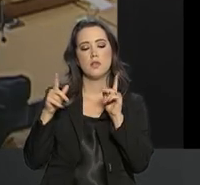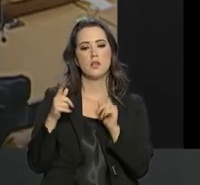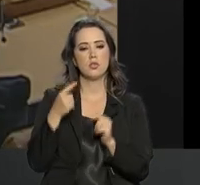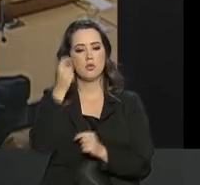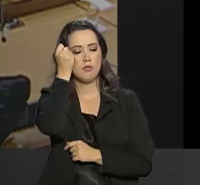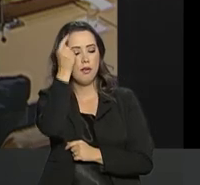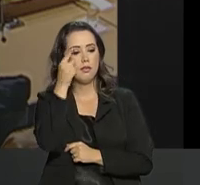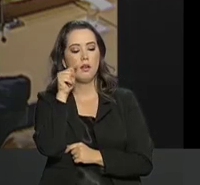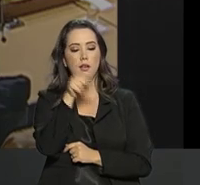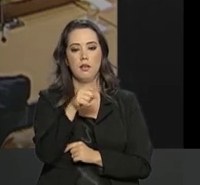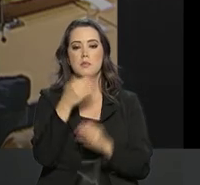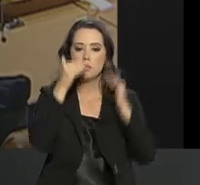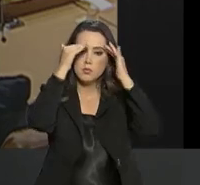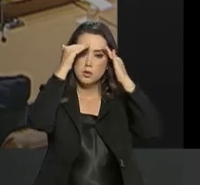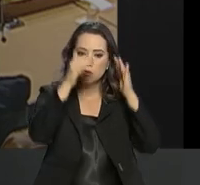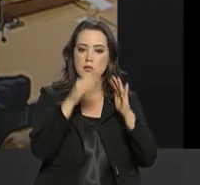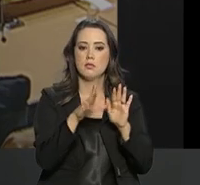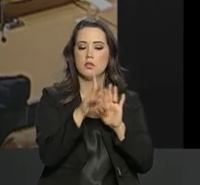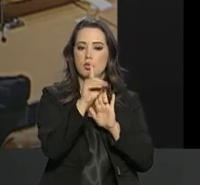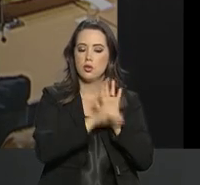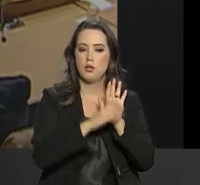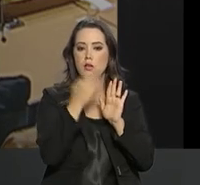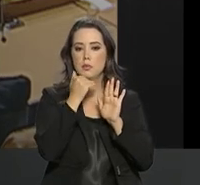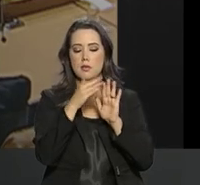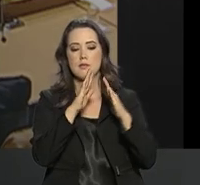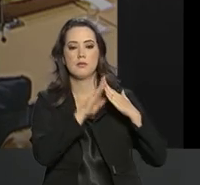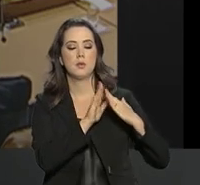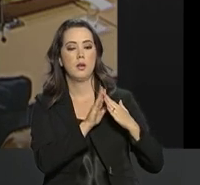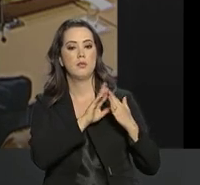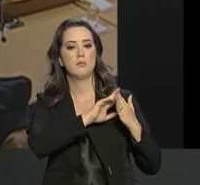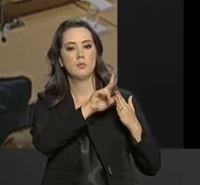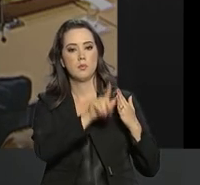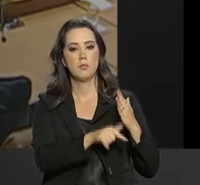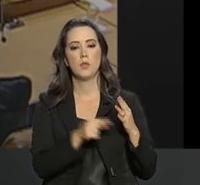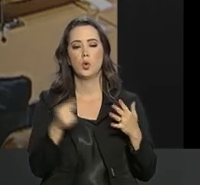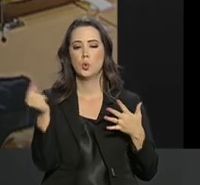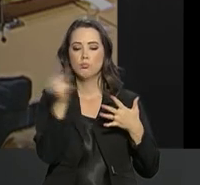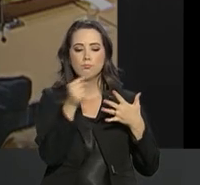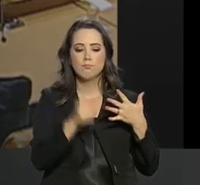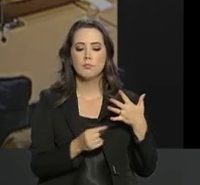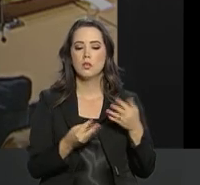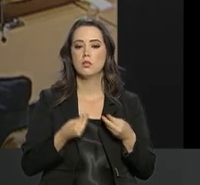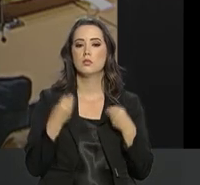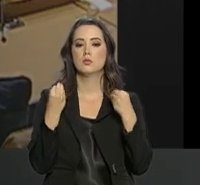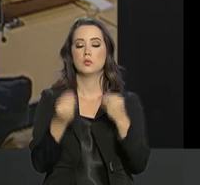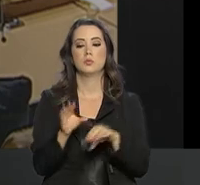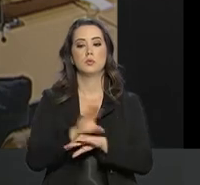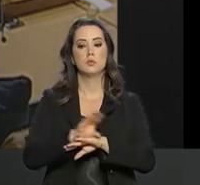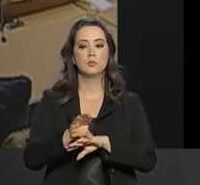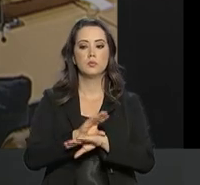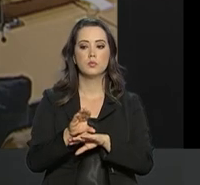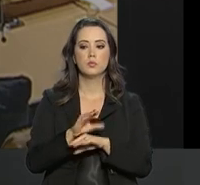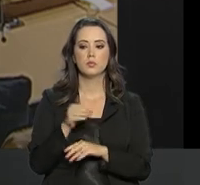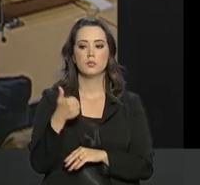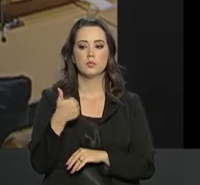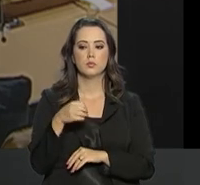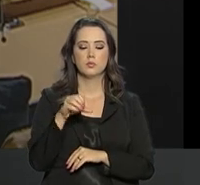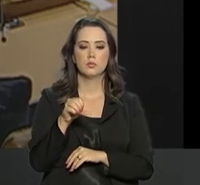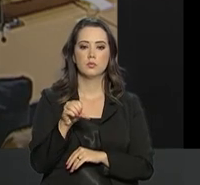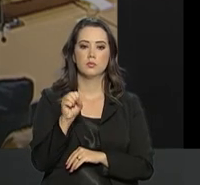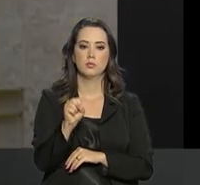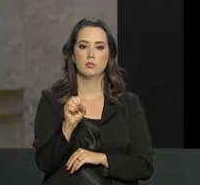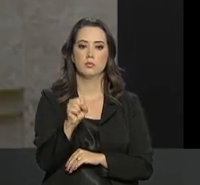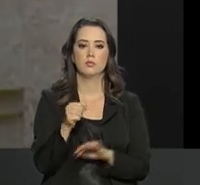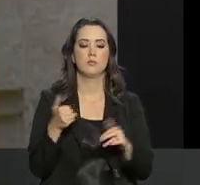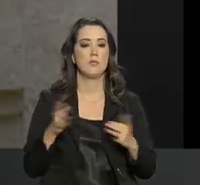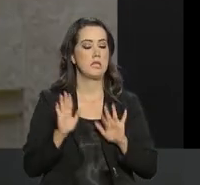norma programática, não é? Então, esses fatores todos foram trazidos pela Constituição de